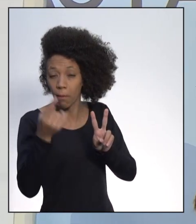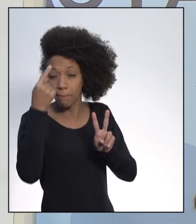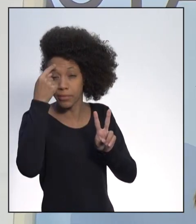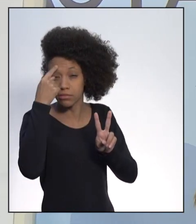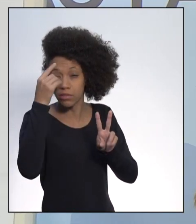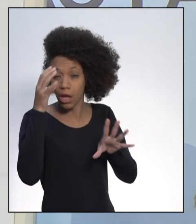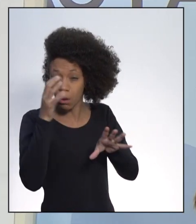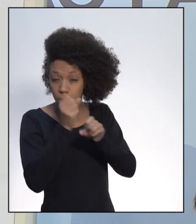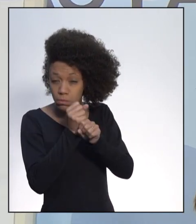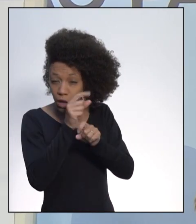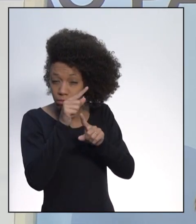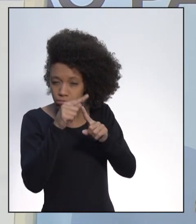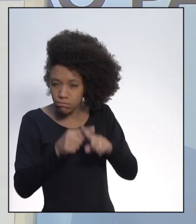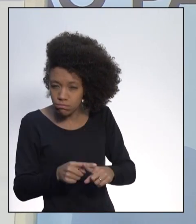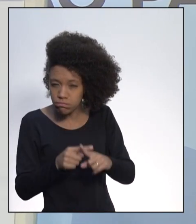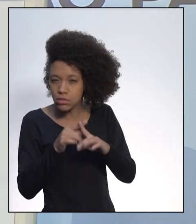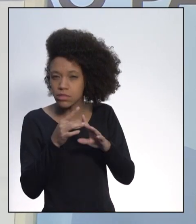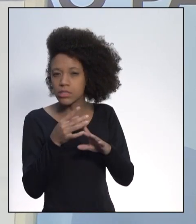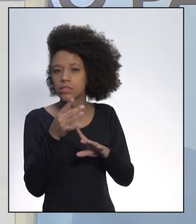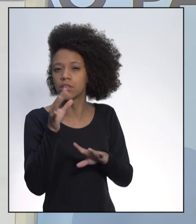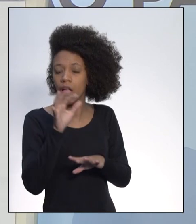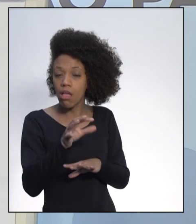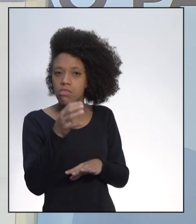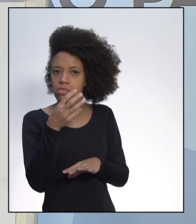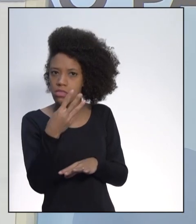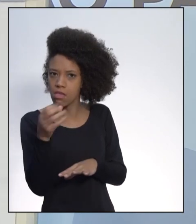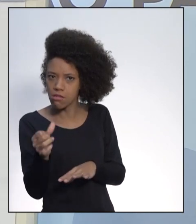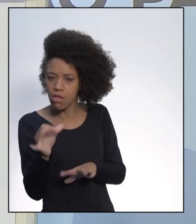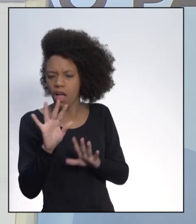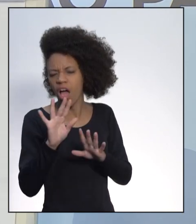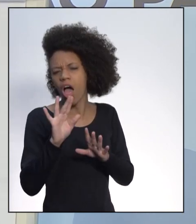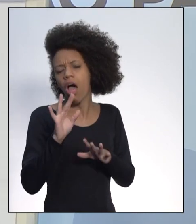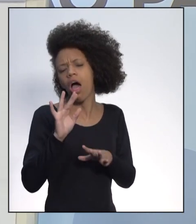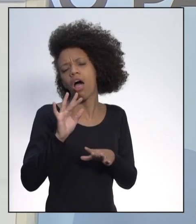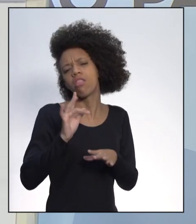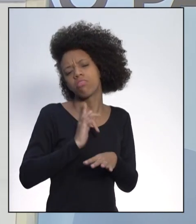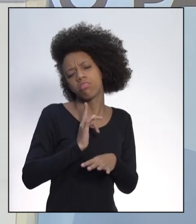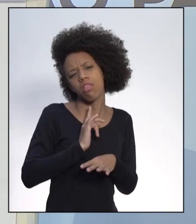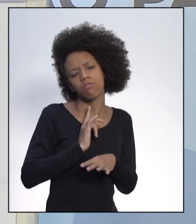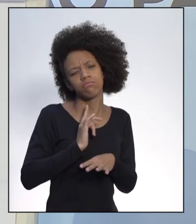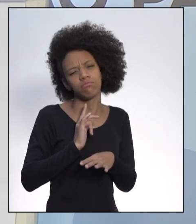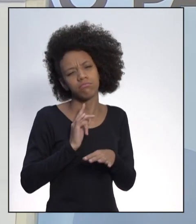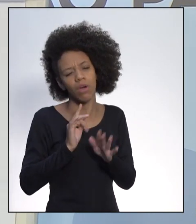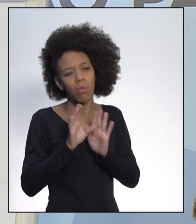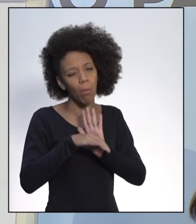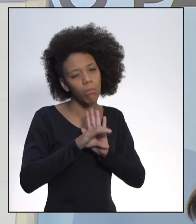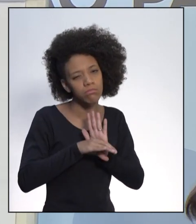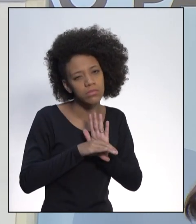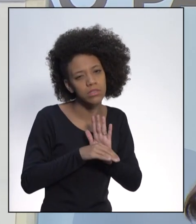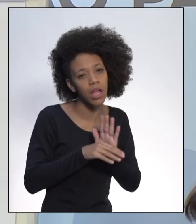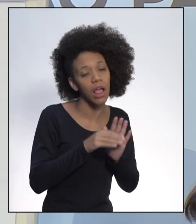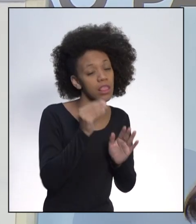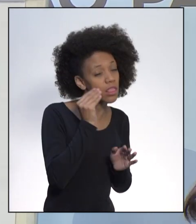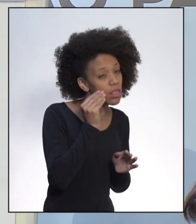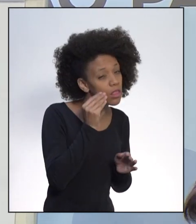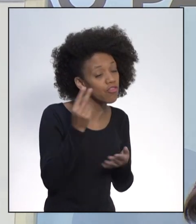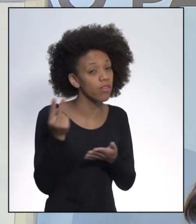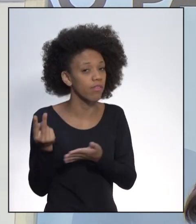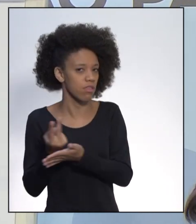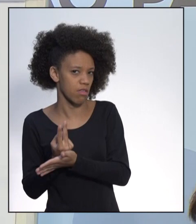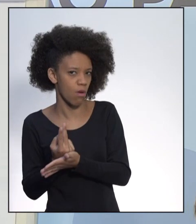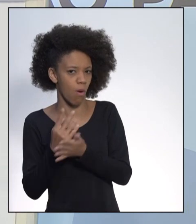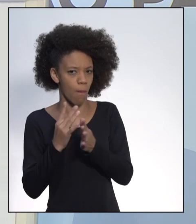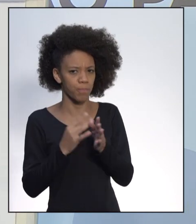mesmo que dá 36. Existe um método bem simples, que é o método tentativa e erro. Vamos pensar num número, vai. 2 vezes